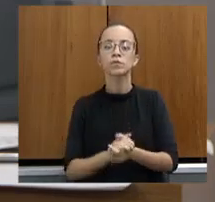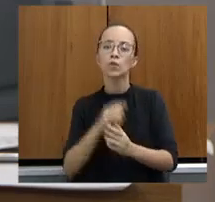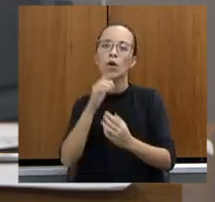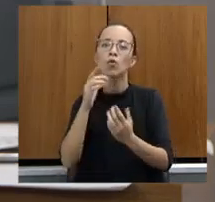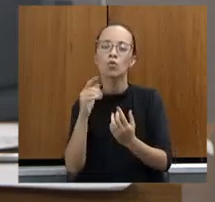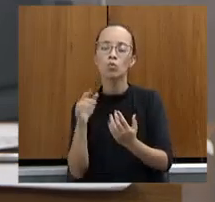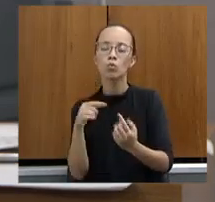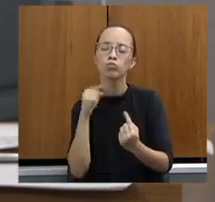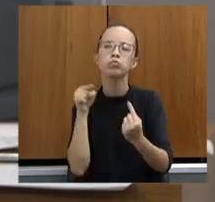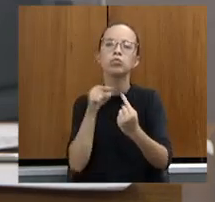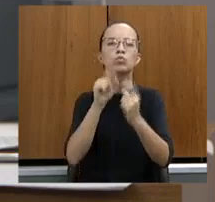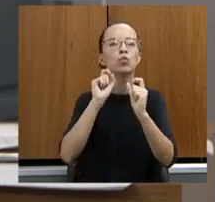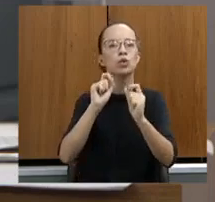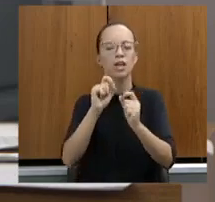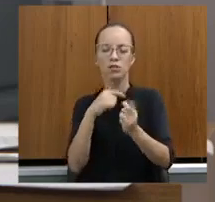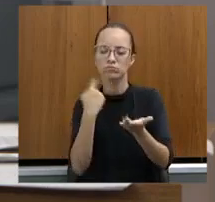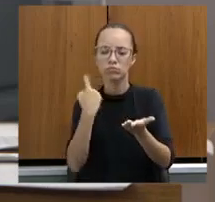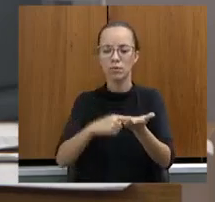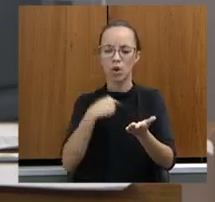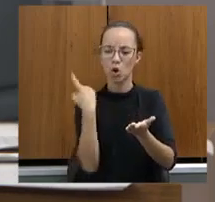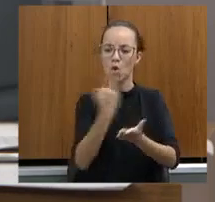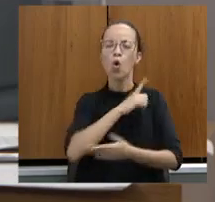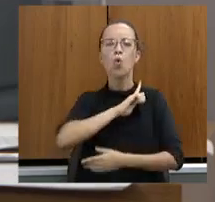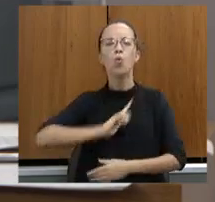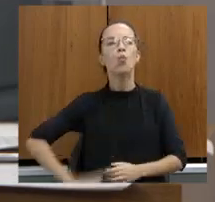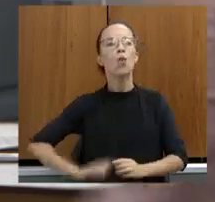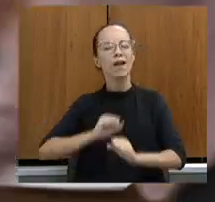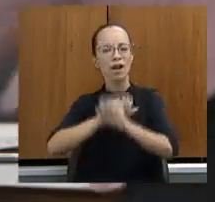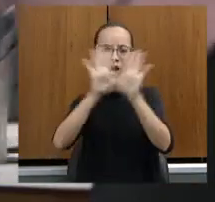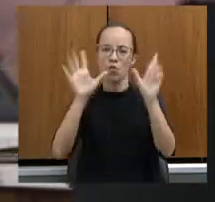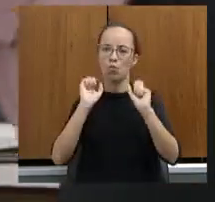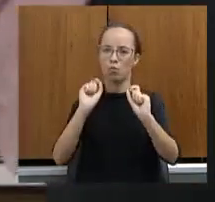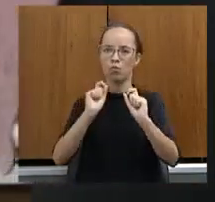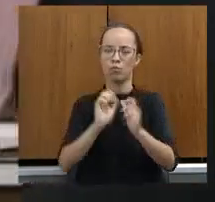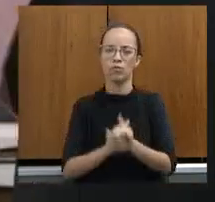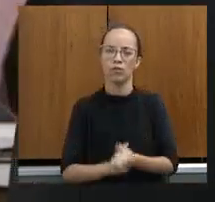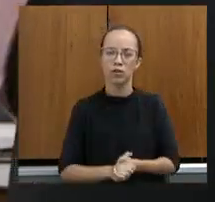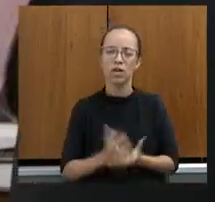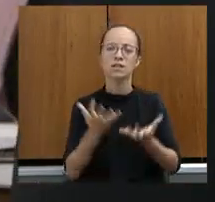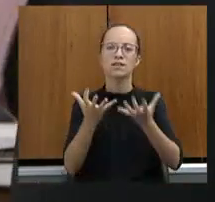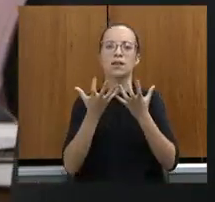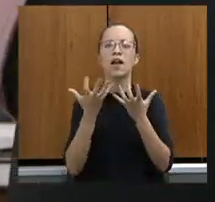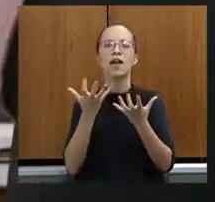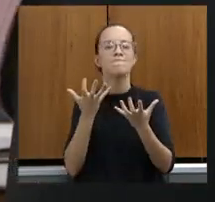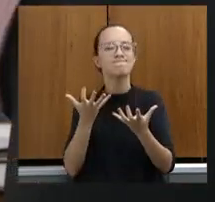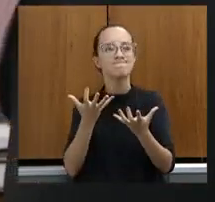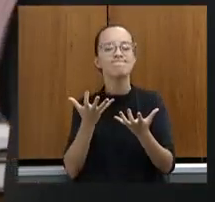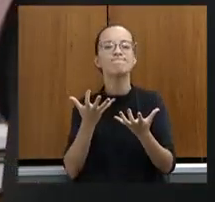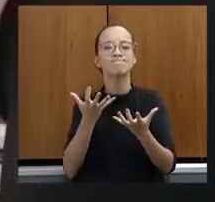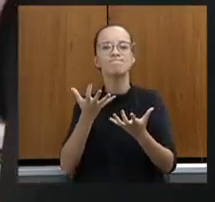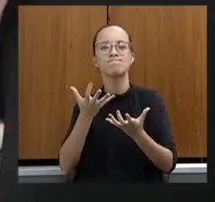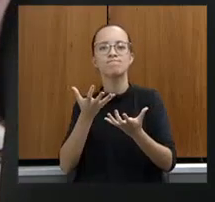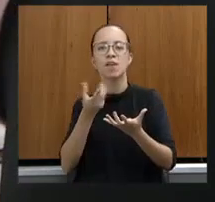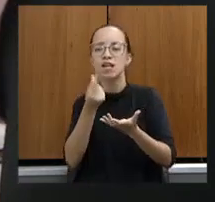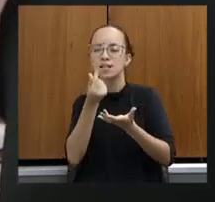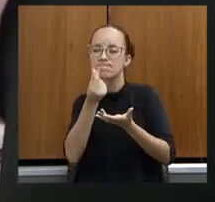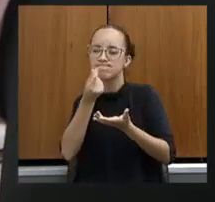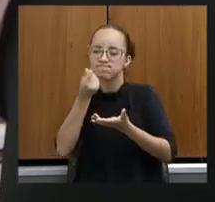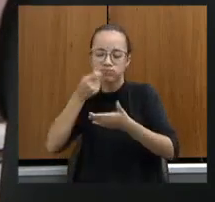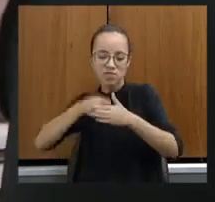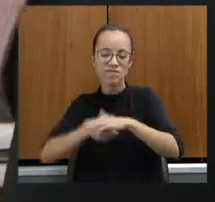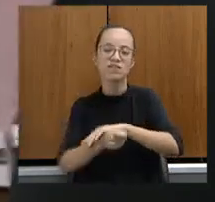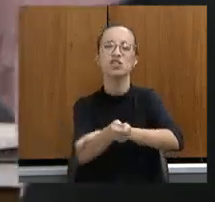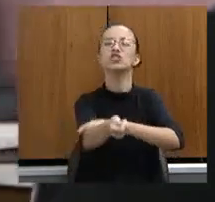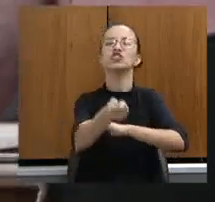compromisso do nosso Governador e o compromisso de todos nós do governo de Minas é muito Claro agora a gente quer cada vez mais investir na qualificação